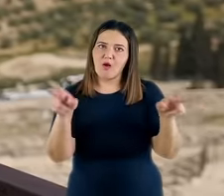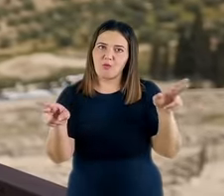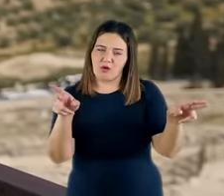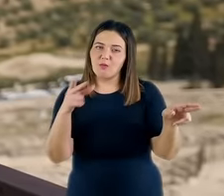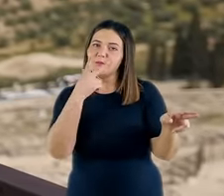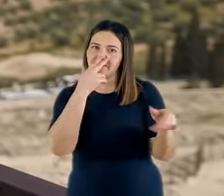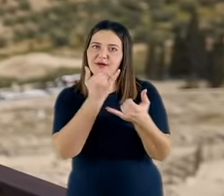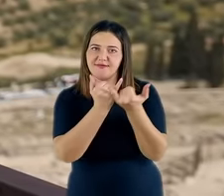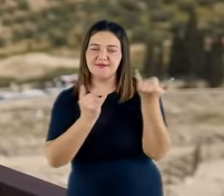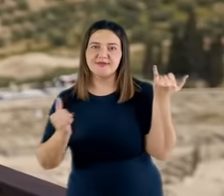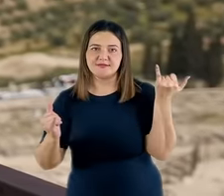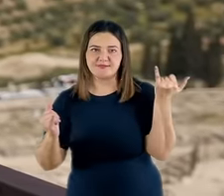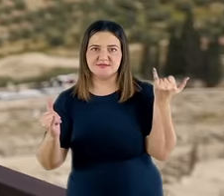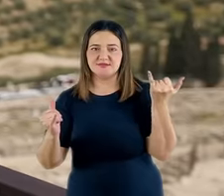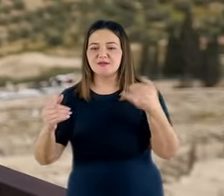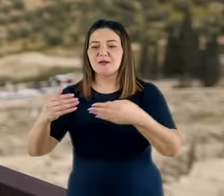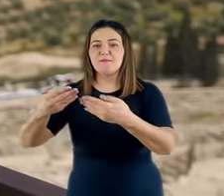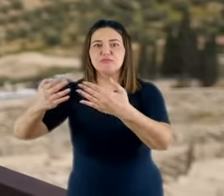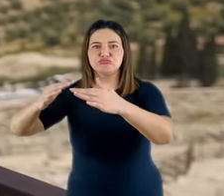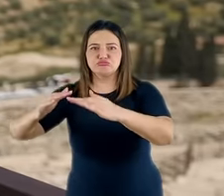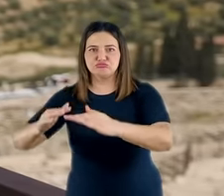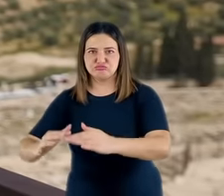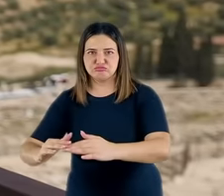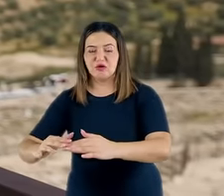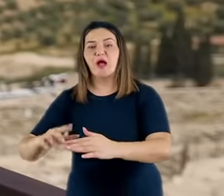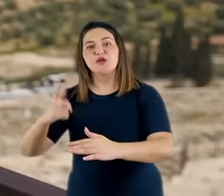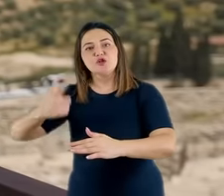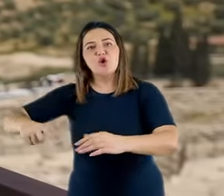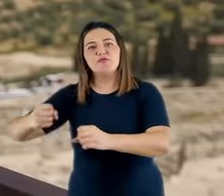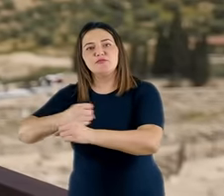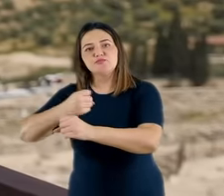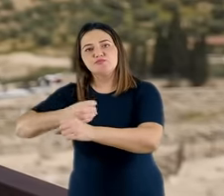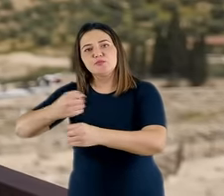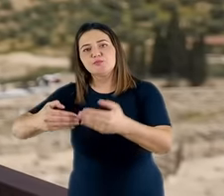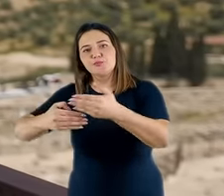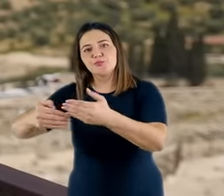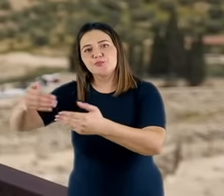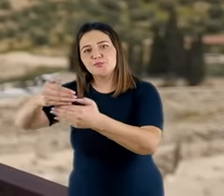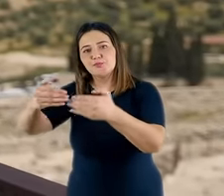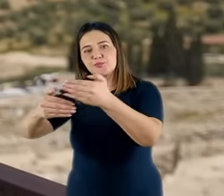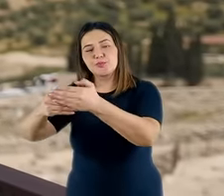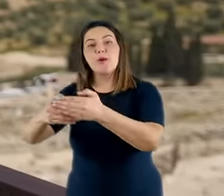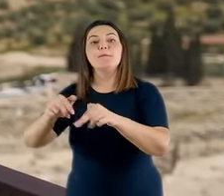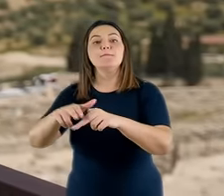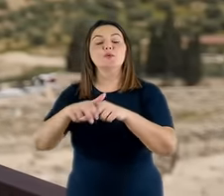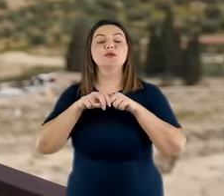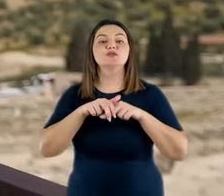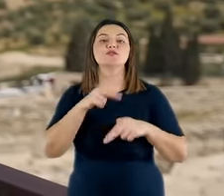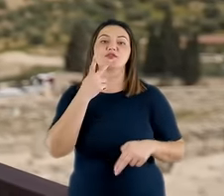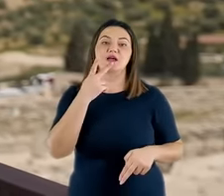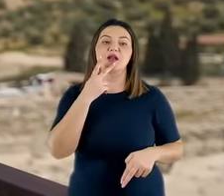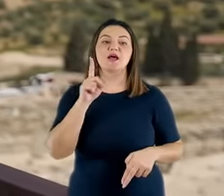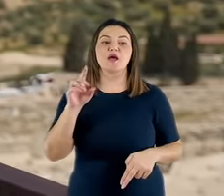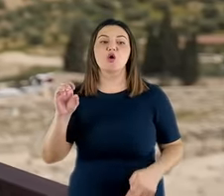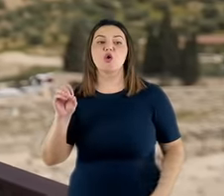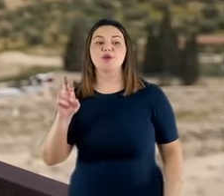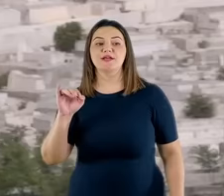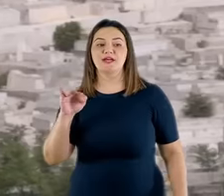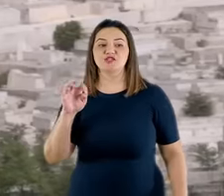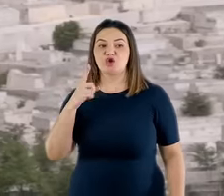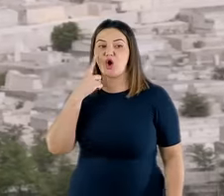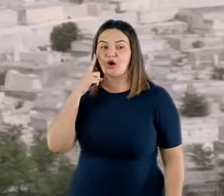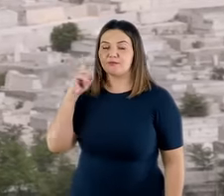novas muralhas do século XVI em cima das muralhas que havia aqui nos tempos da Bíblia. E esta parte é justamente a parte